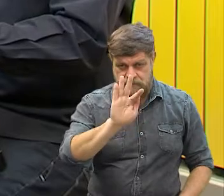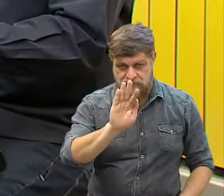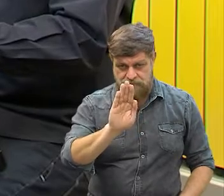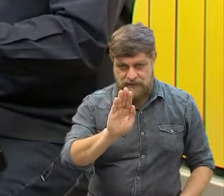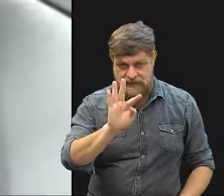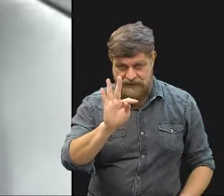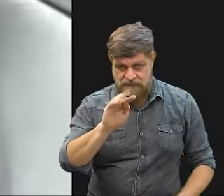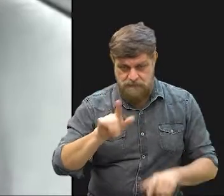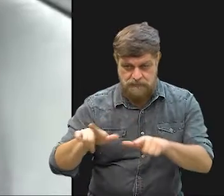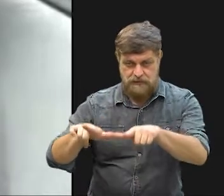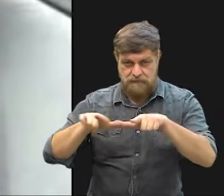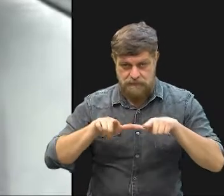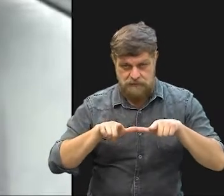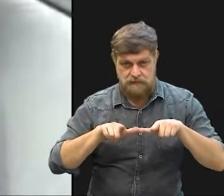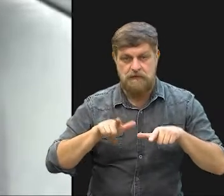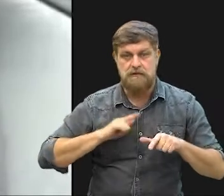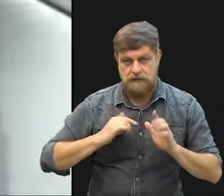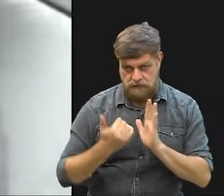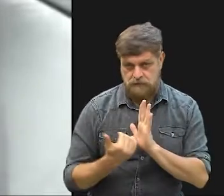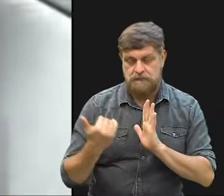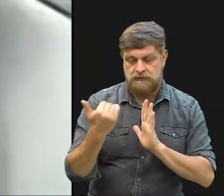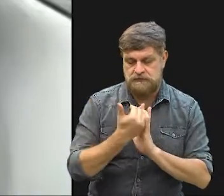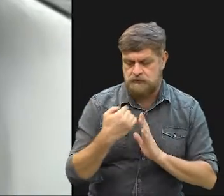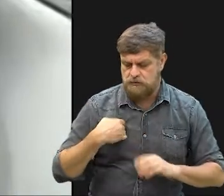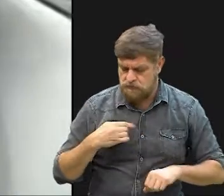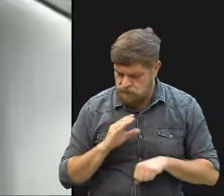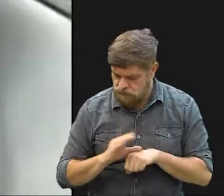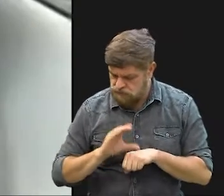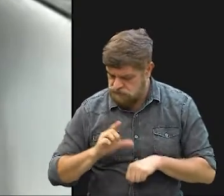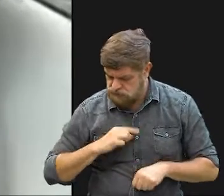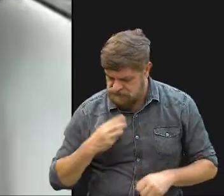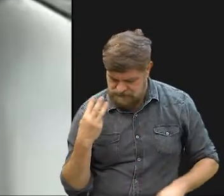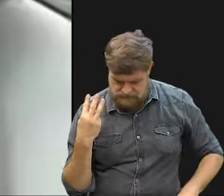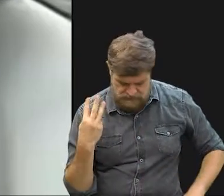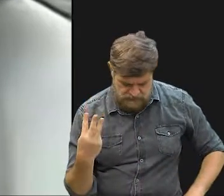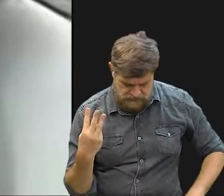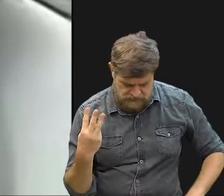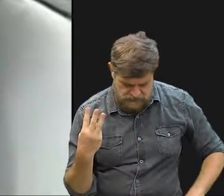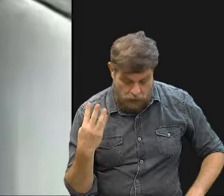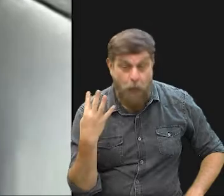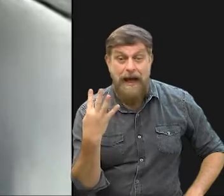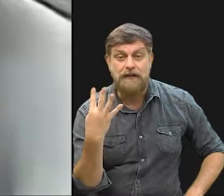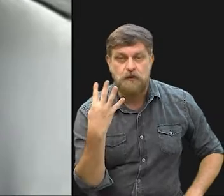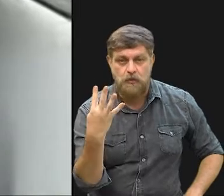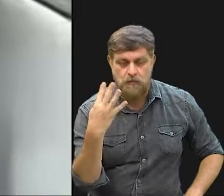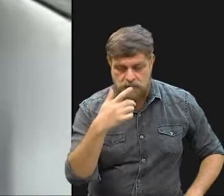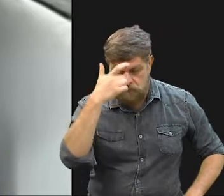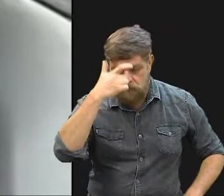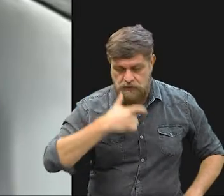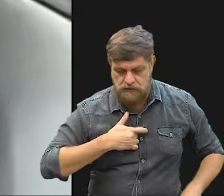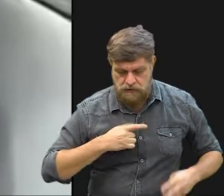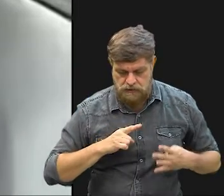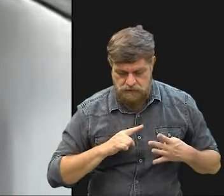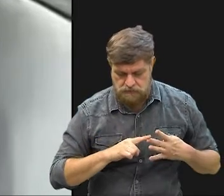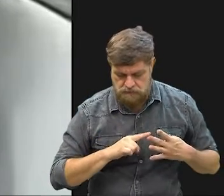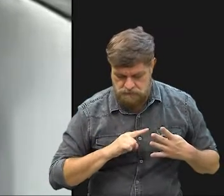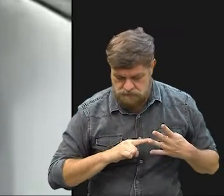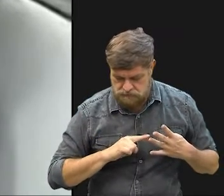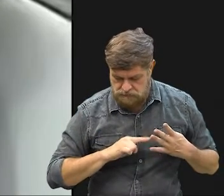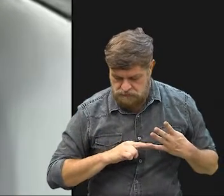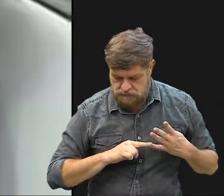licença, Lindsay? Está crescendo. No meu curso tinha 4, eu, Simone,